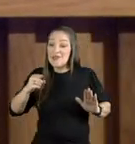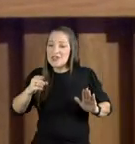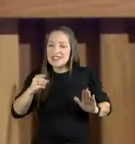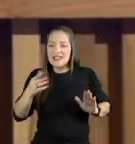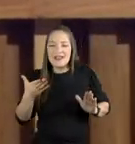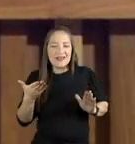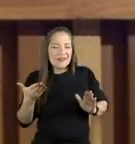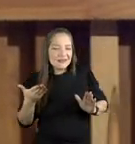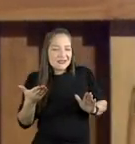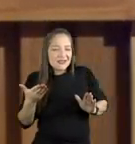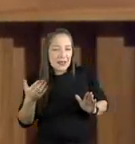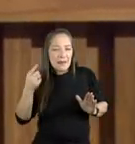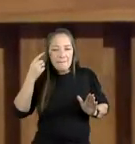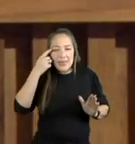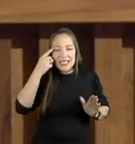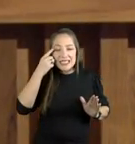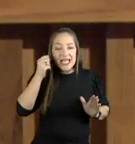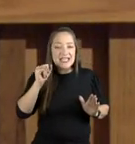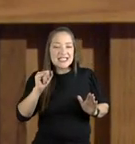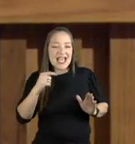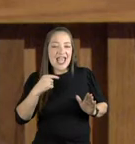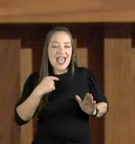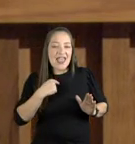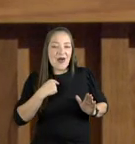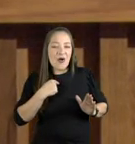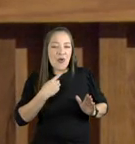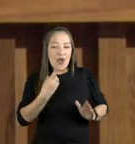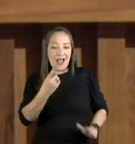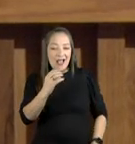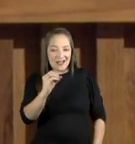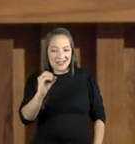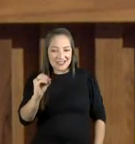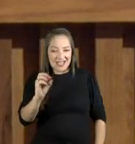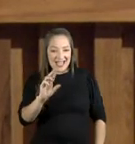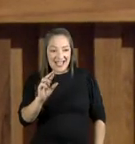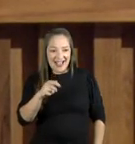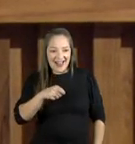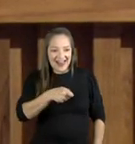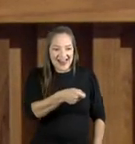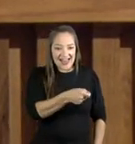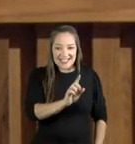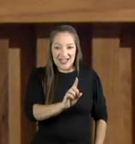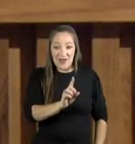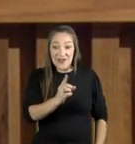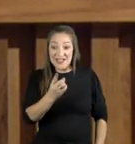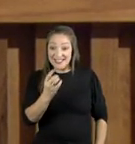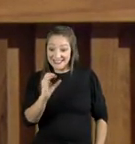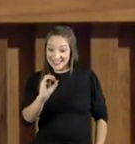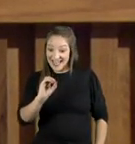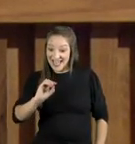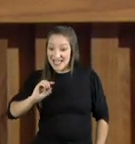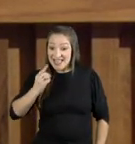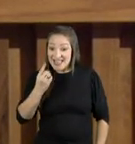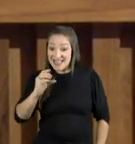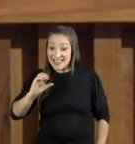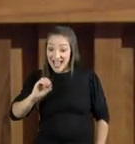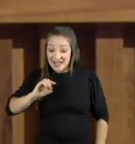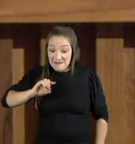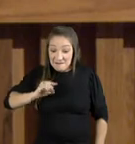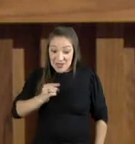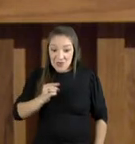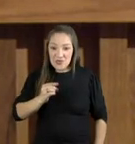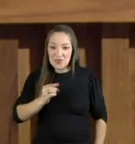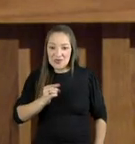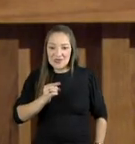mas e se eu pôr, de vez de 100 reais, 10 mil? Aí você fala assim, então eu vou pôr 10 mil, mas é só um mesinho só para